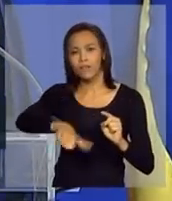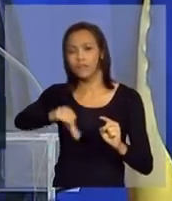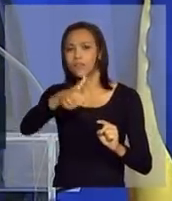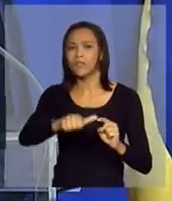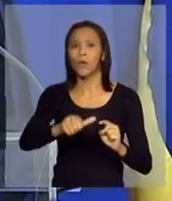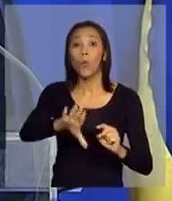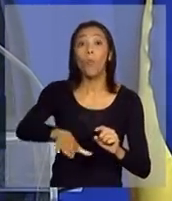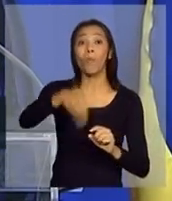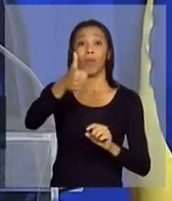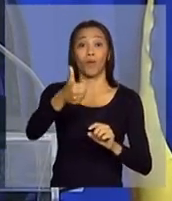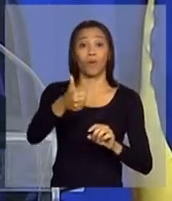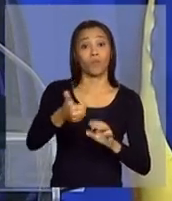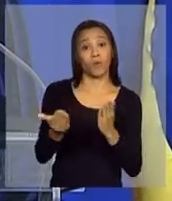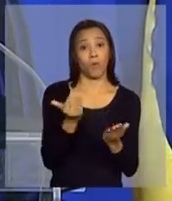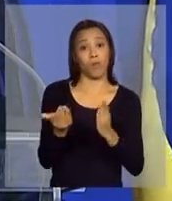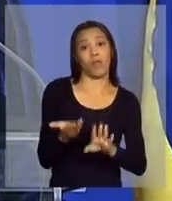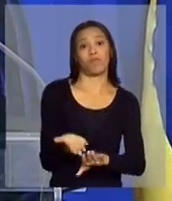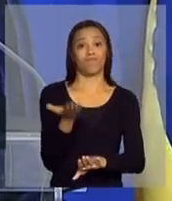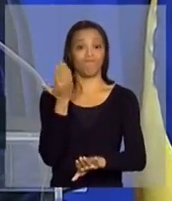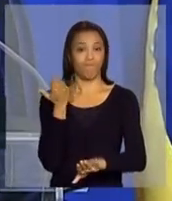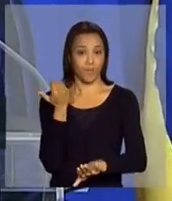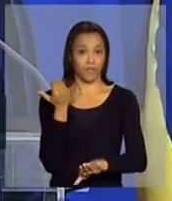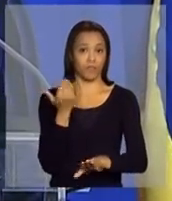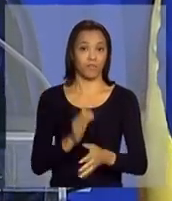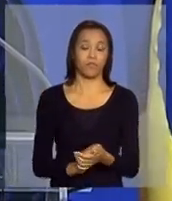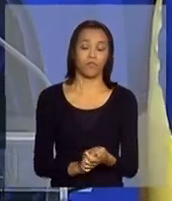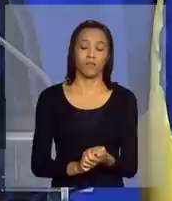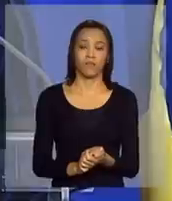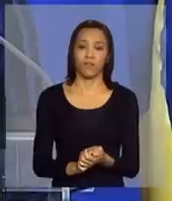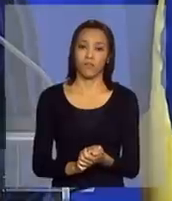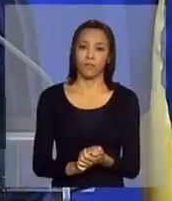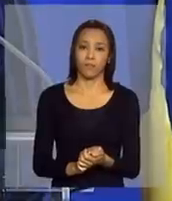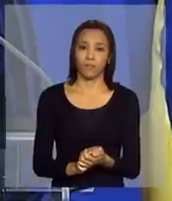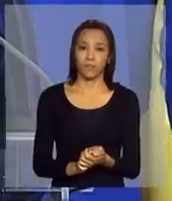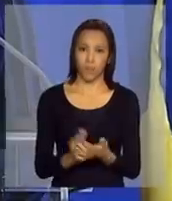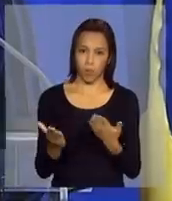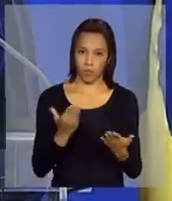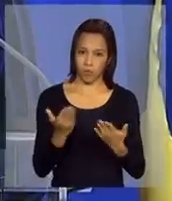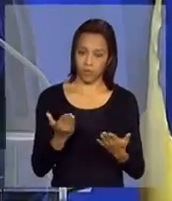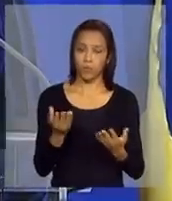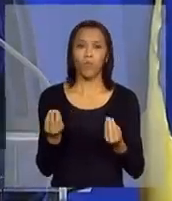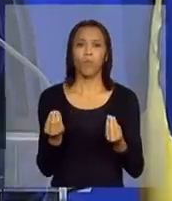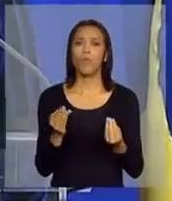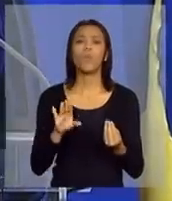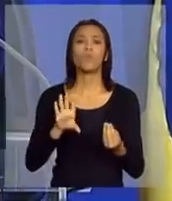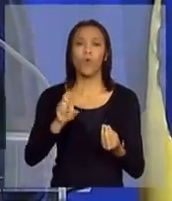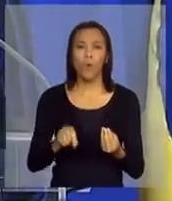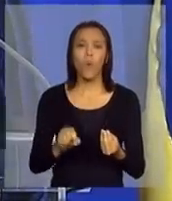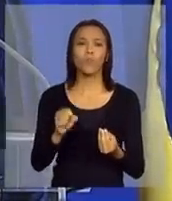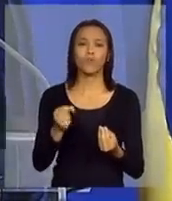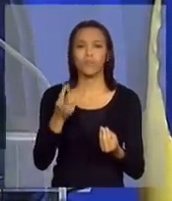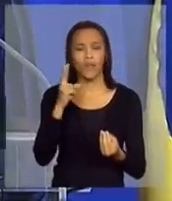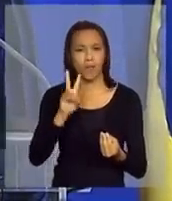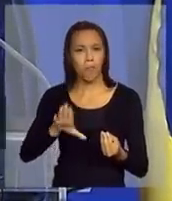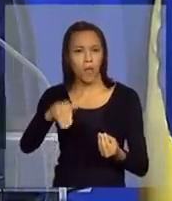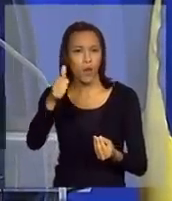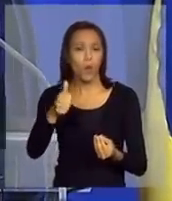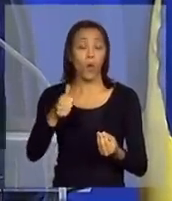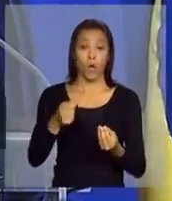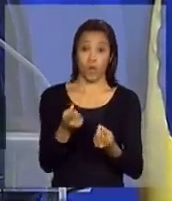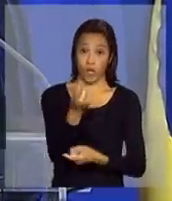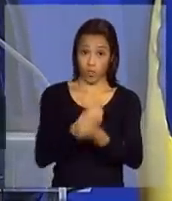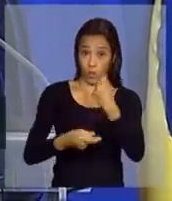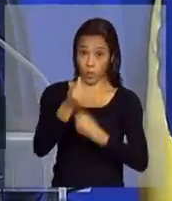naquele momento, tanto do ponto de vista das perspectivas das economias